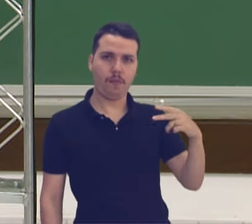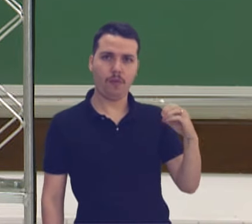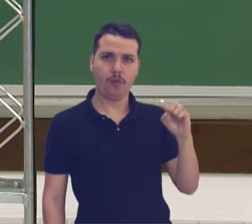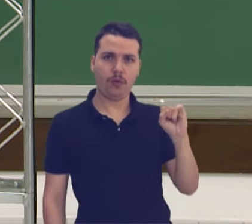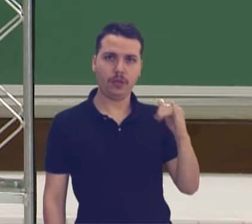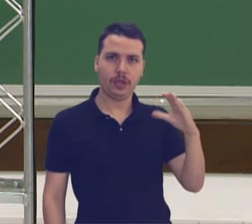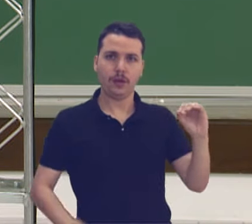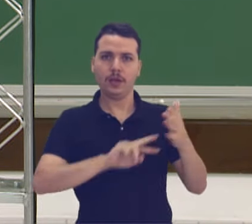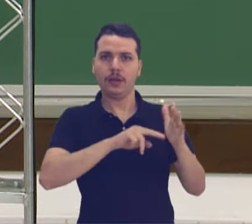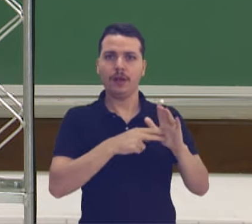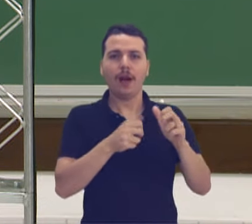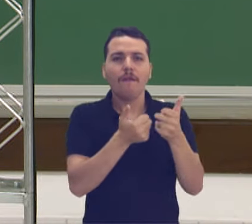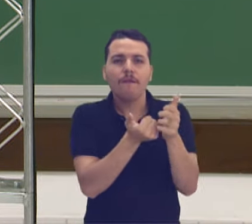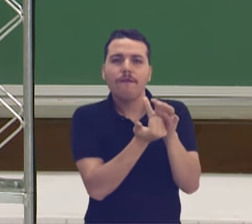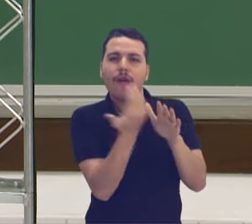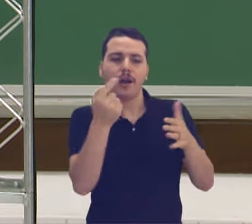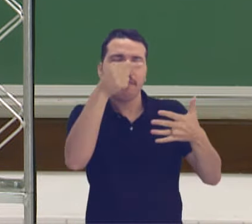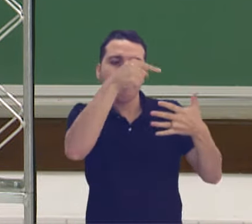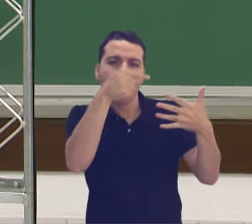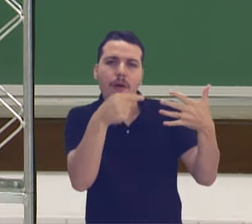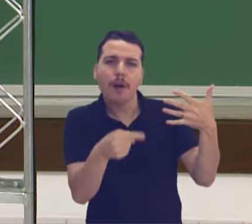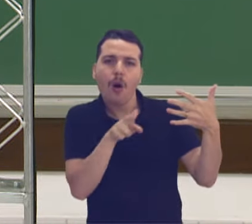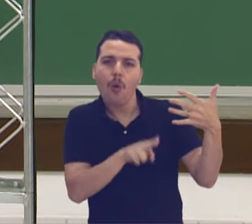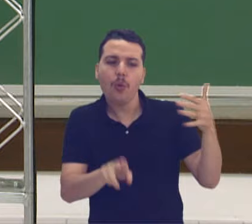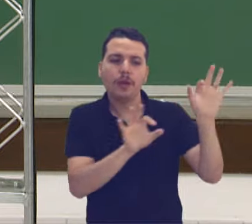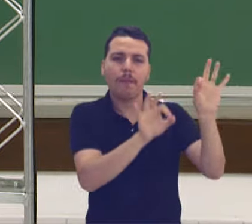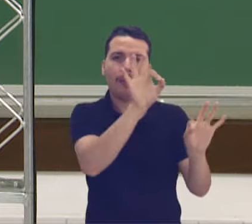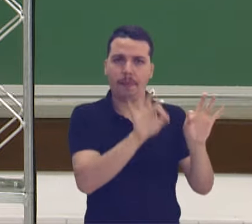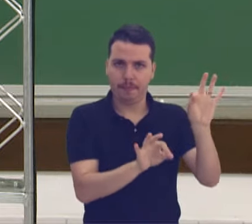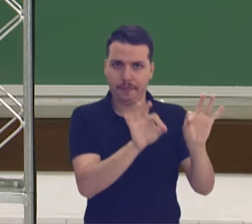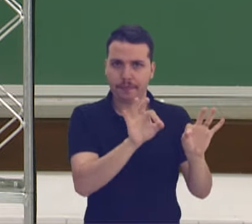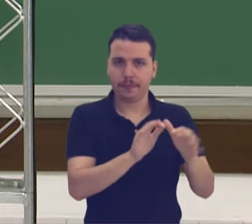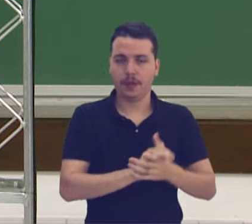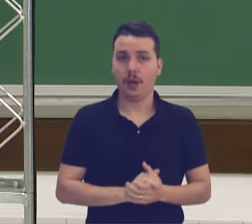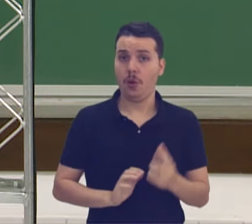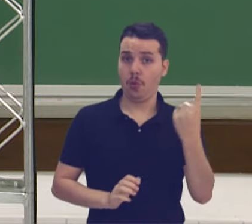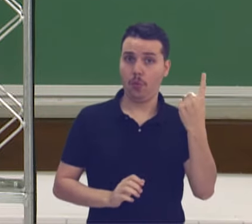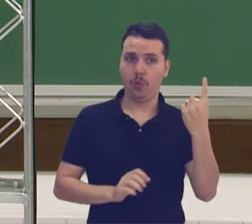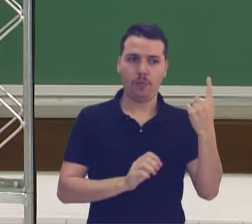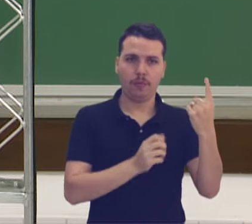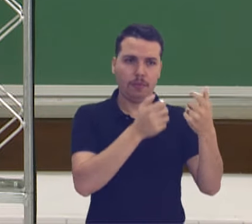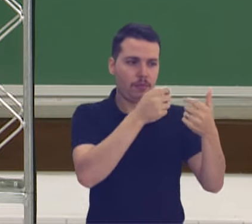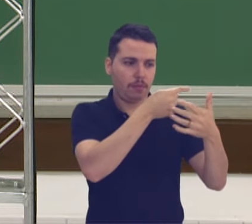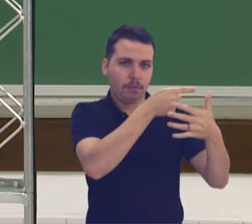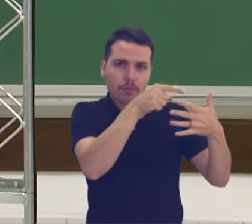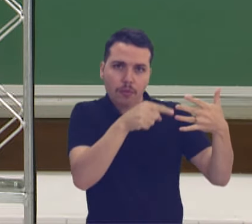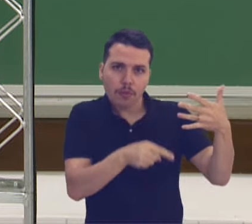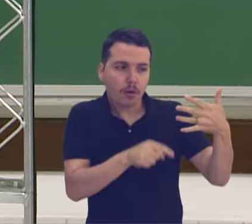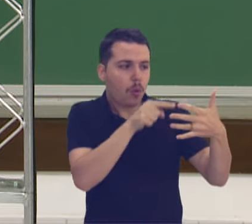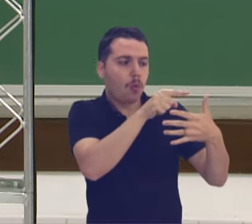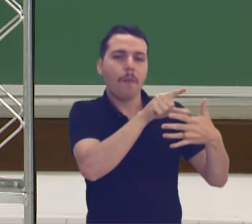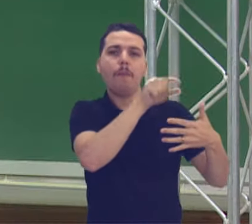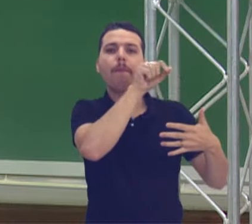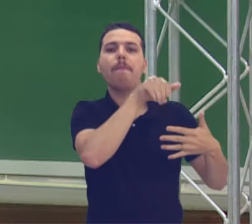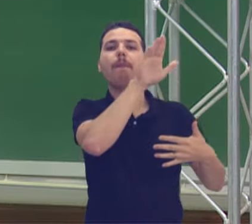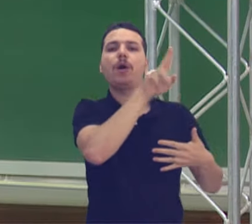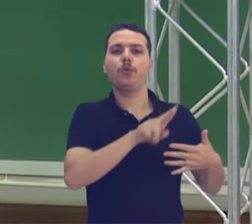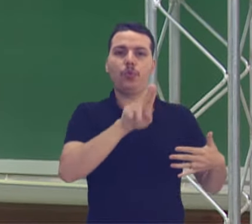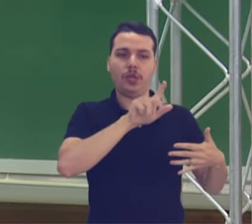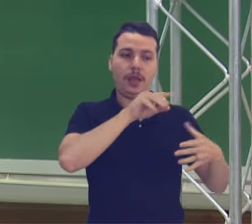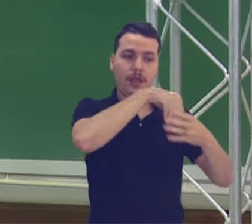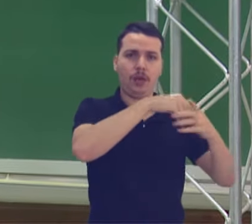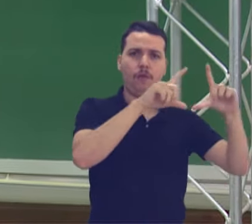elementos certo um dos elementos mais busy e nós temos principalmente na questão da fotografia na verdade